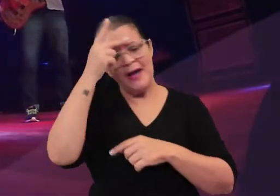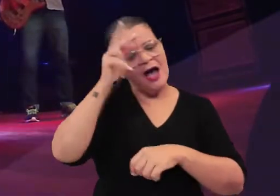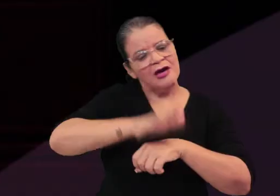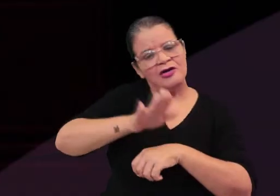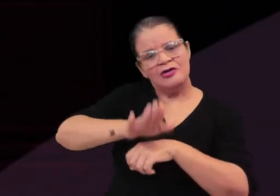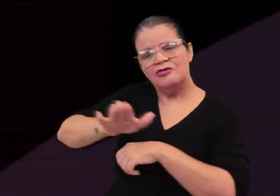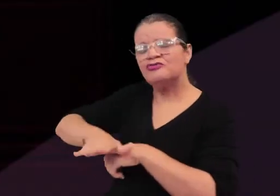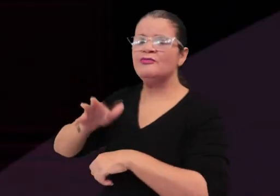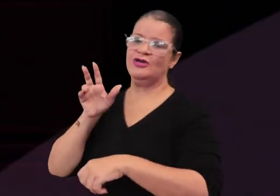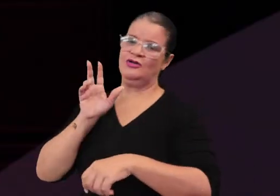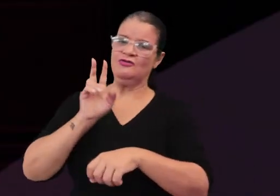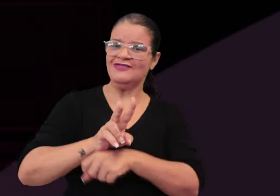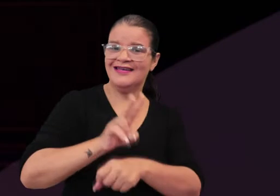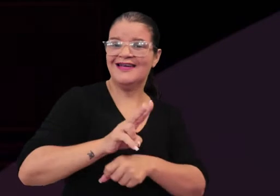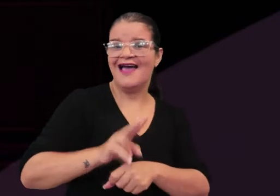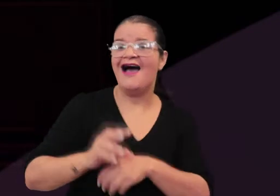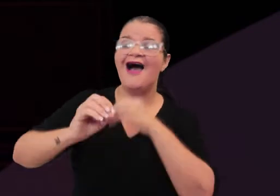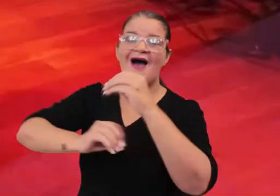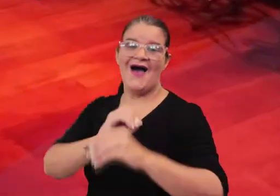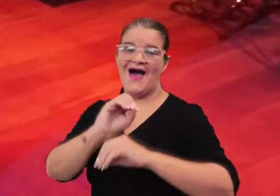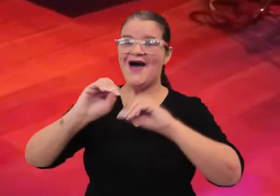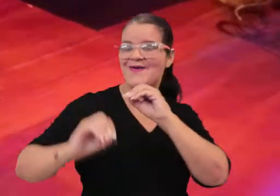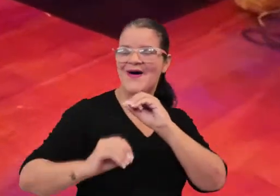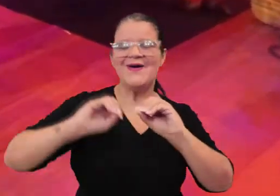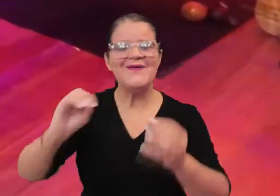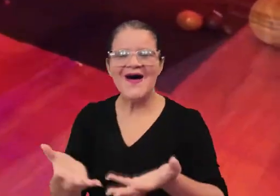Siriarato para os meninos criar.